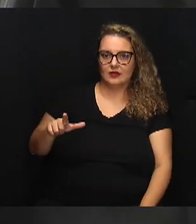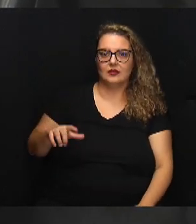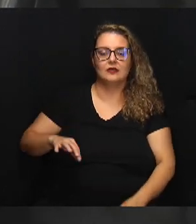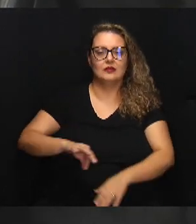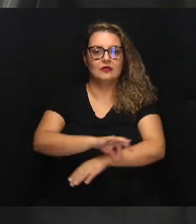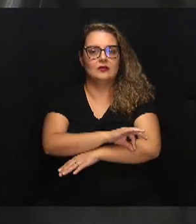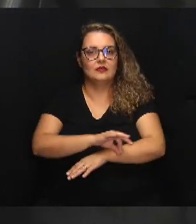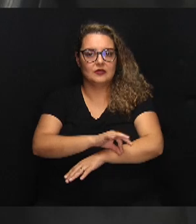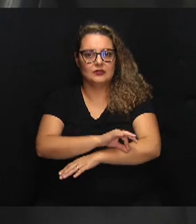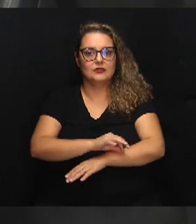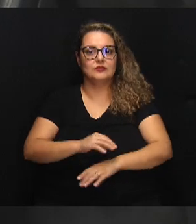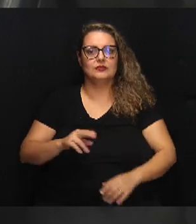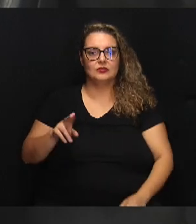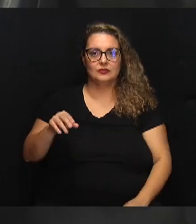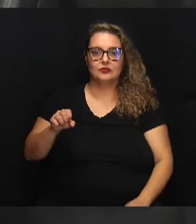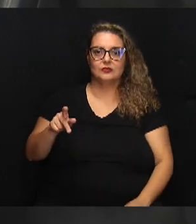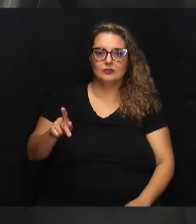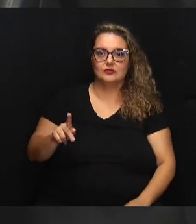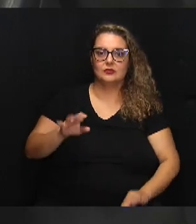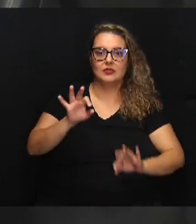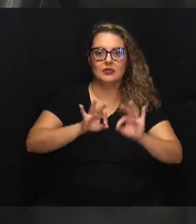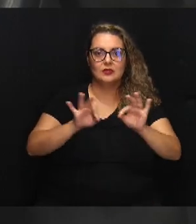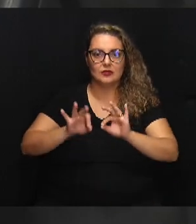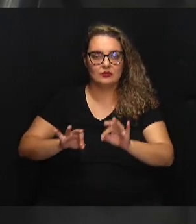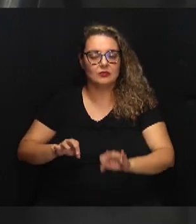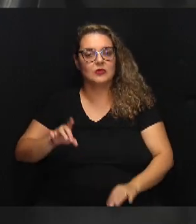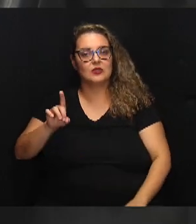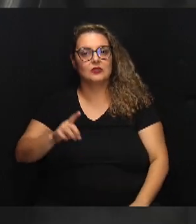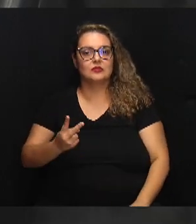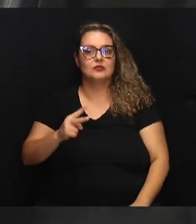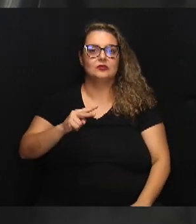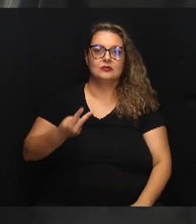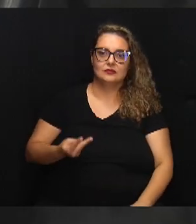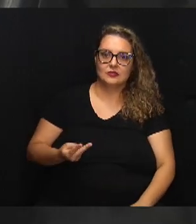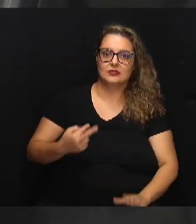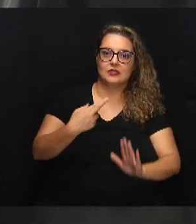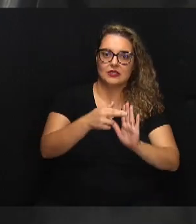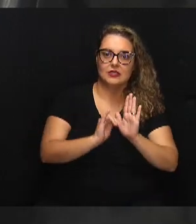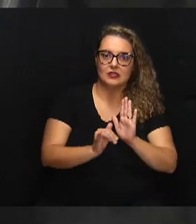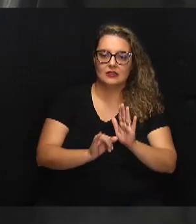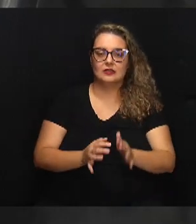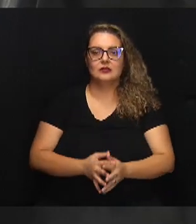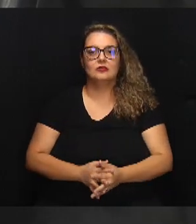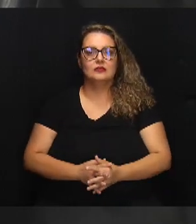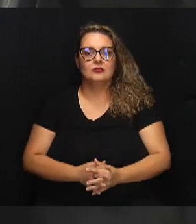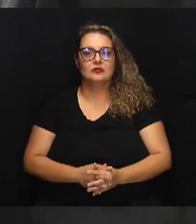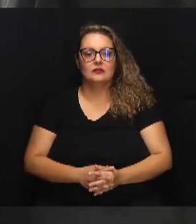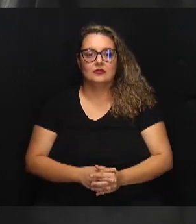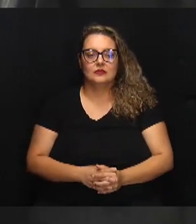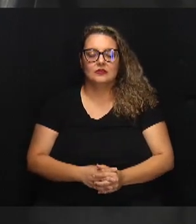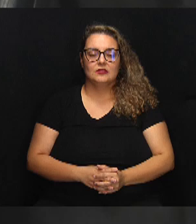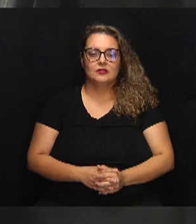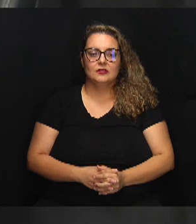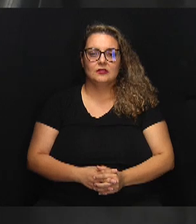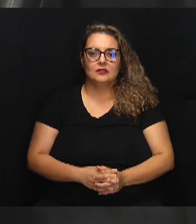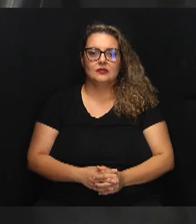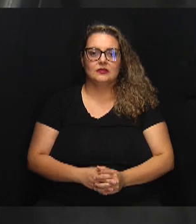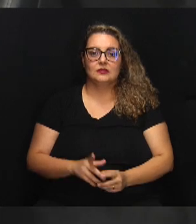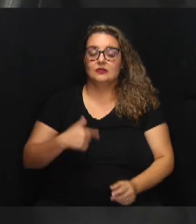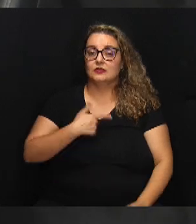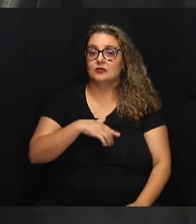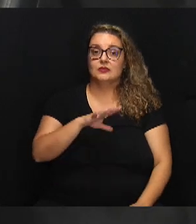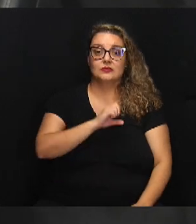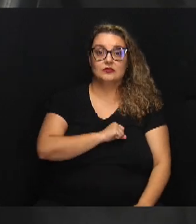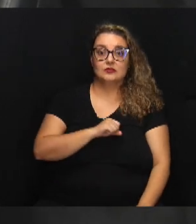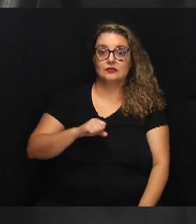da USP, né, foi relator do Plano Diretor de São Paulo 2 vezes. E aí a gente gostava demais assim, do